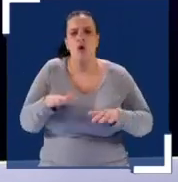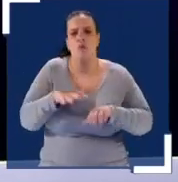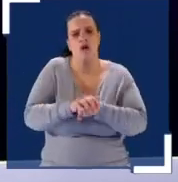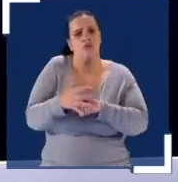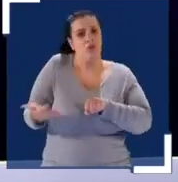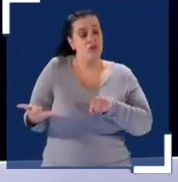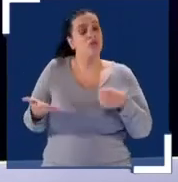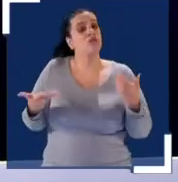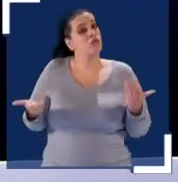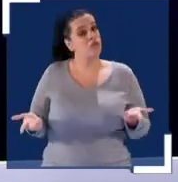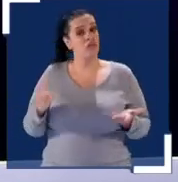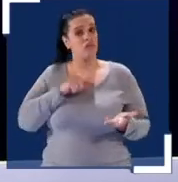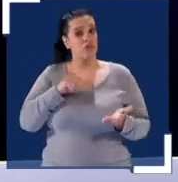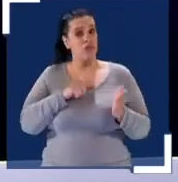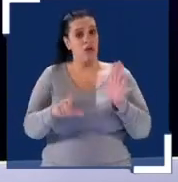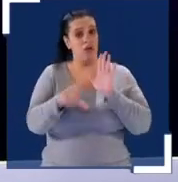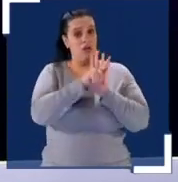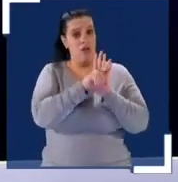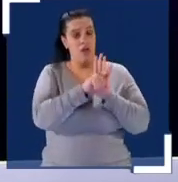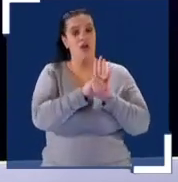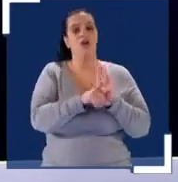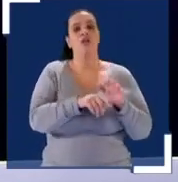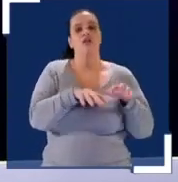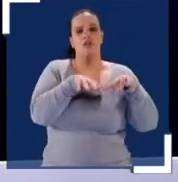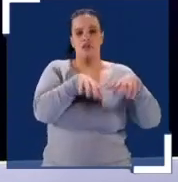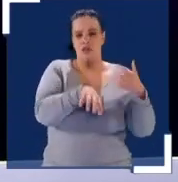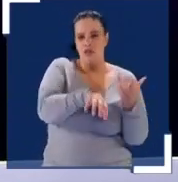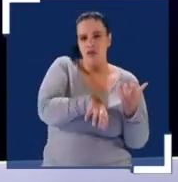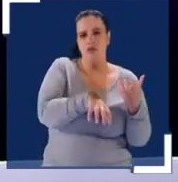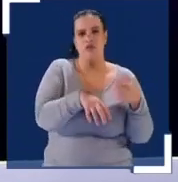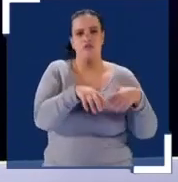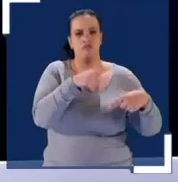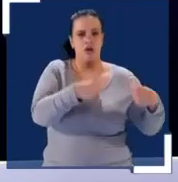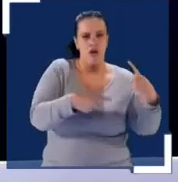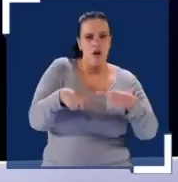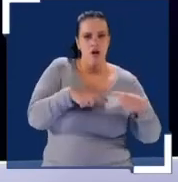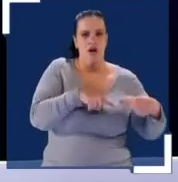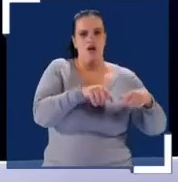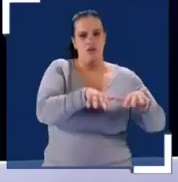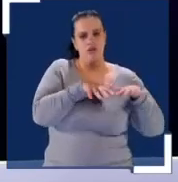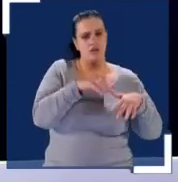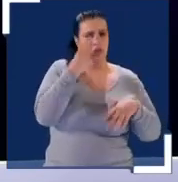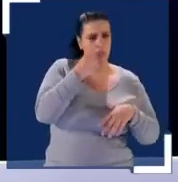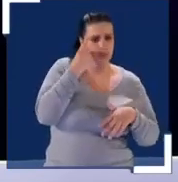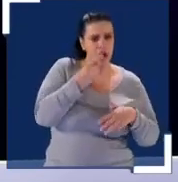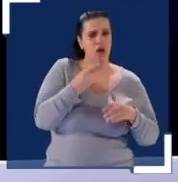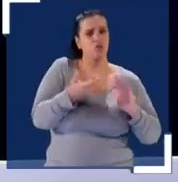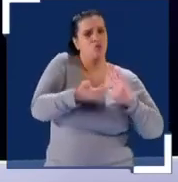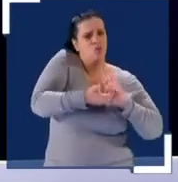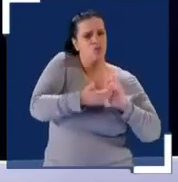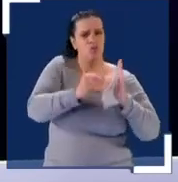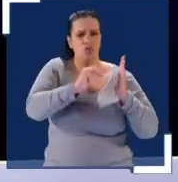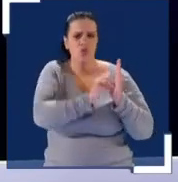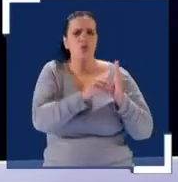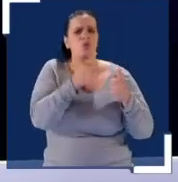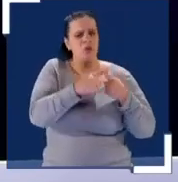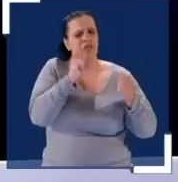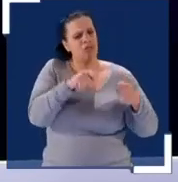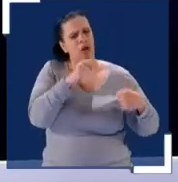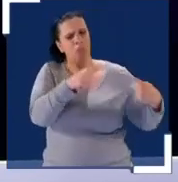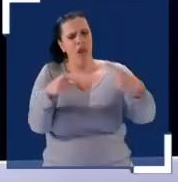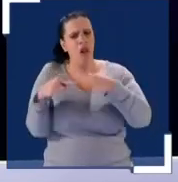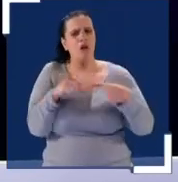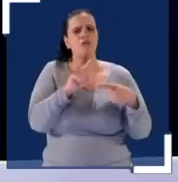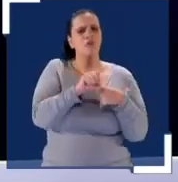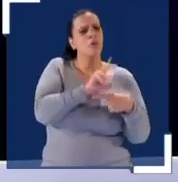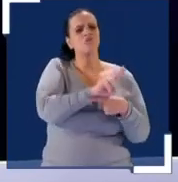temos, inclusive, o Legislativo, a Câmara, a Assembleia Legislativa, o Senado, para que esses debates possam produzir e haja